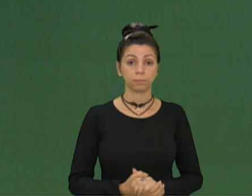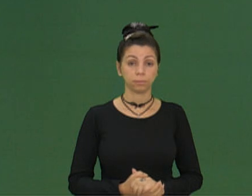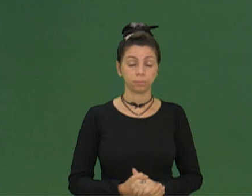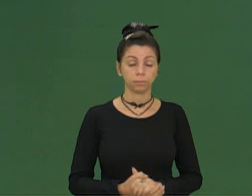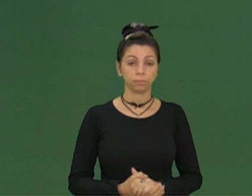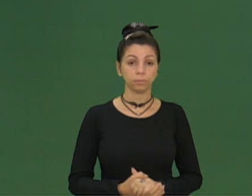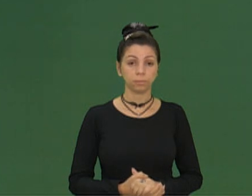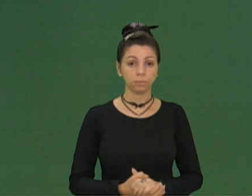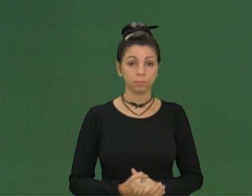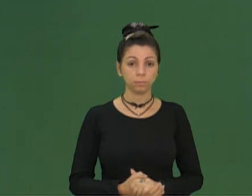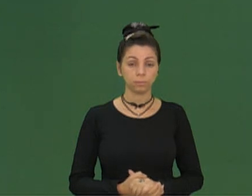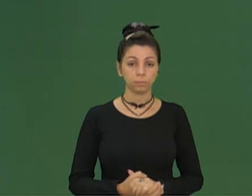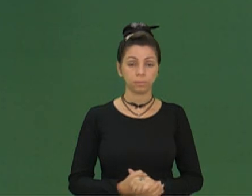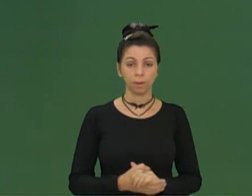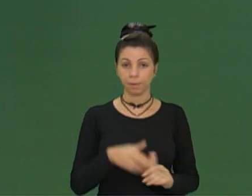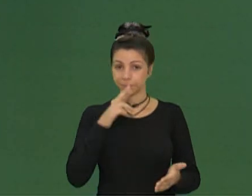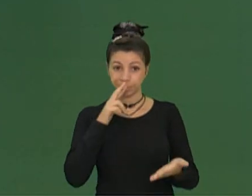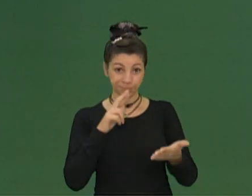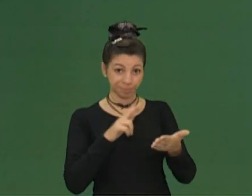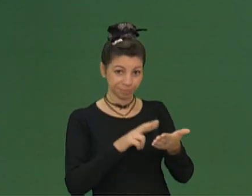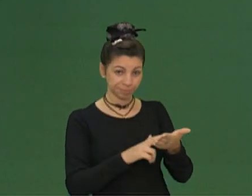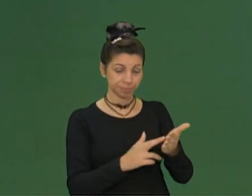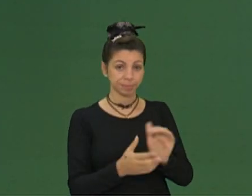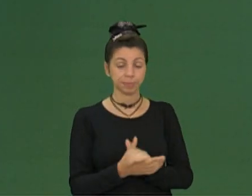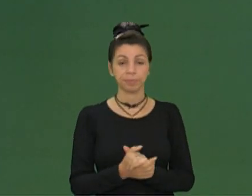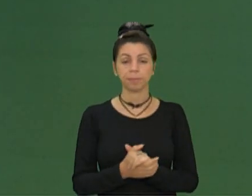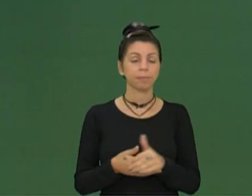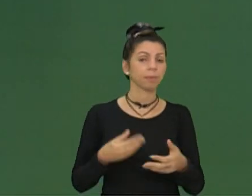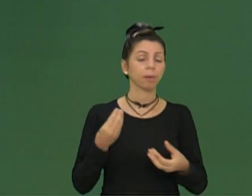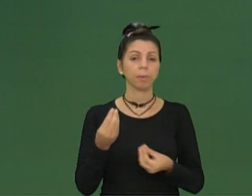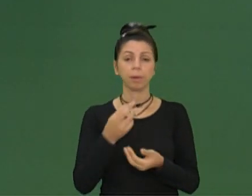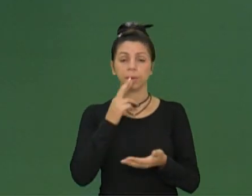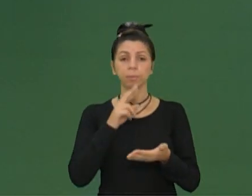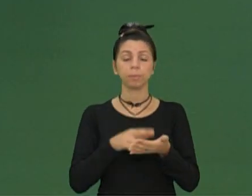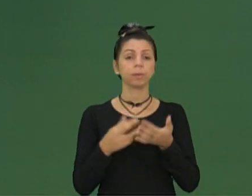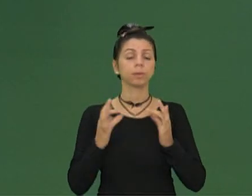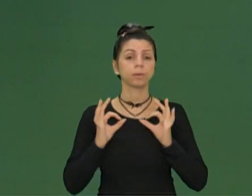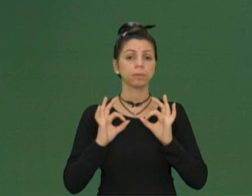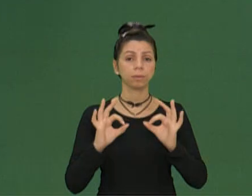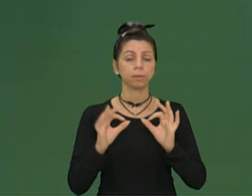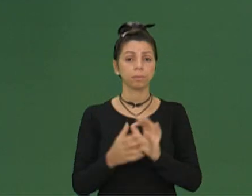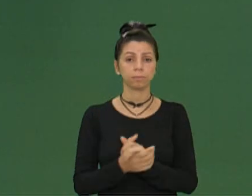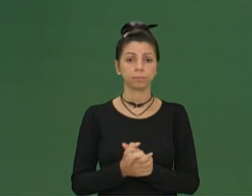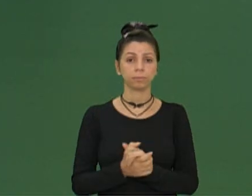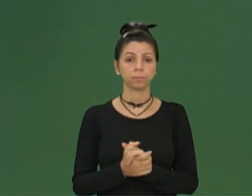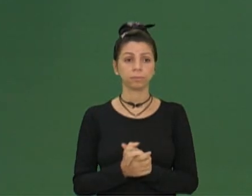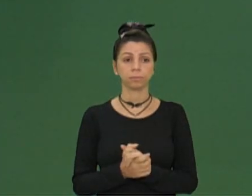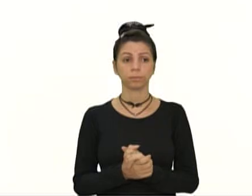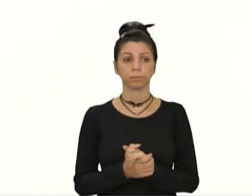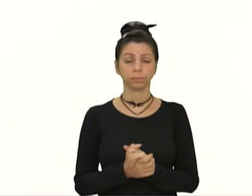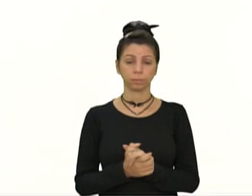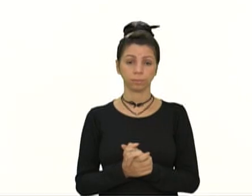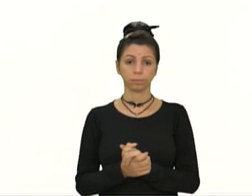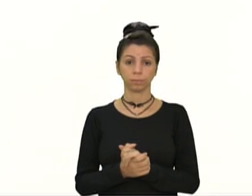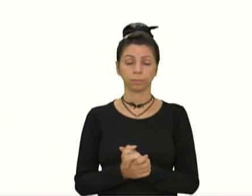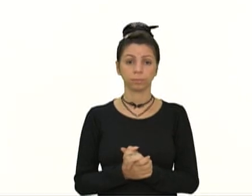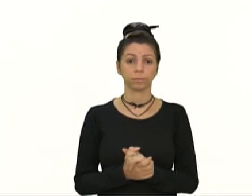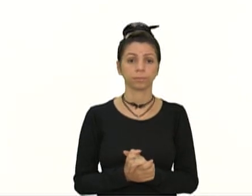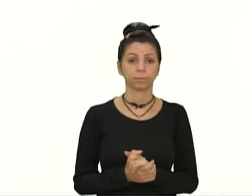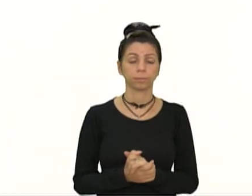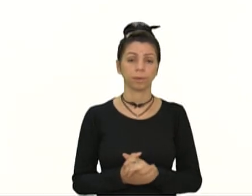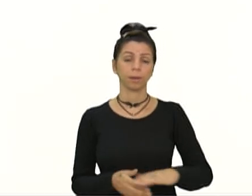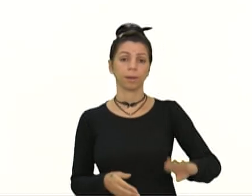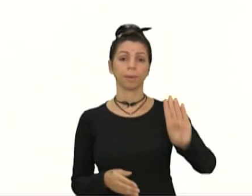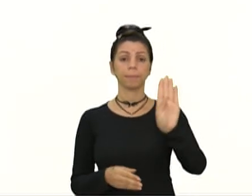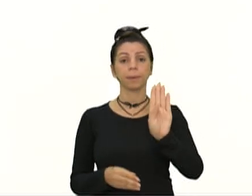Já verificaram, pessoal? Então, qual que era a resposta correta para essa equação medular? Marquei aqui o x para vocês,